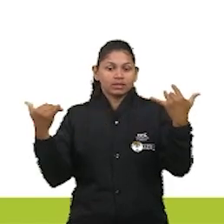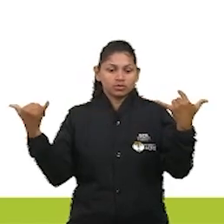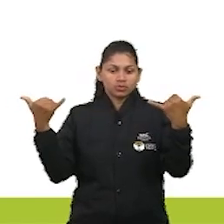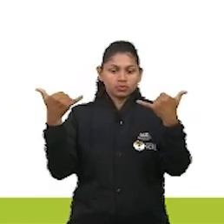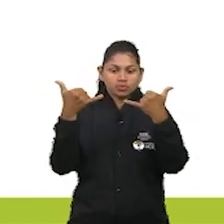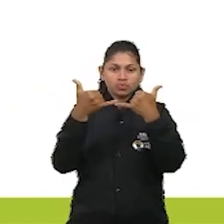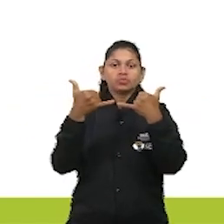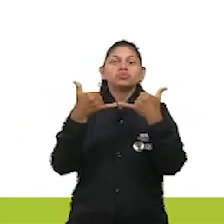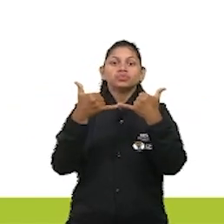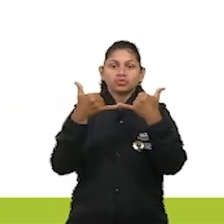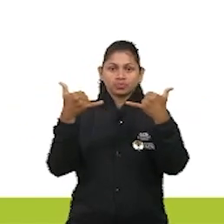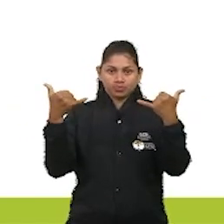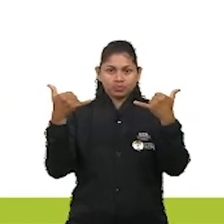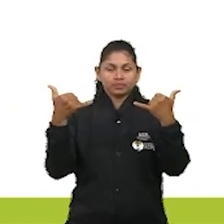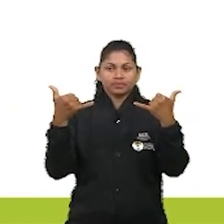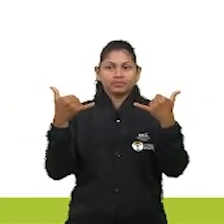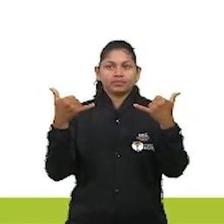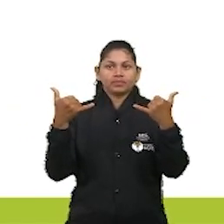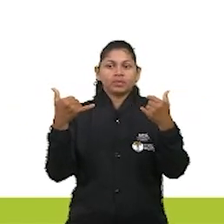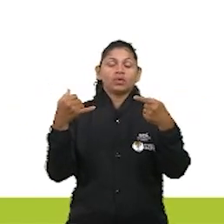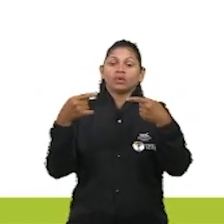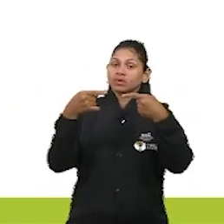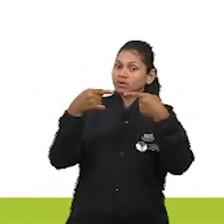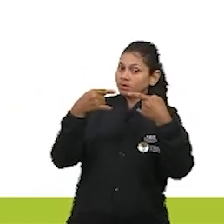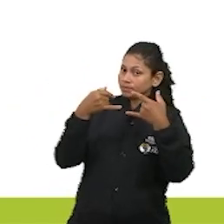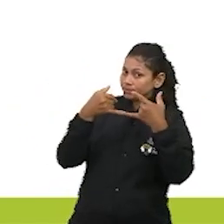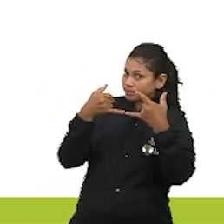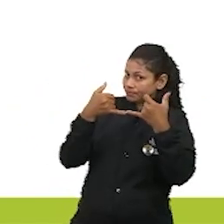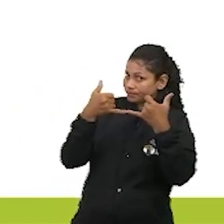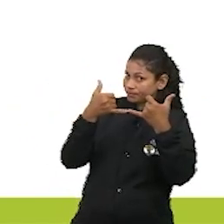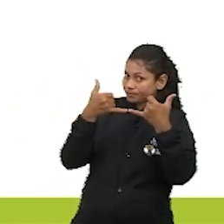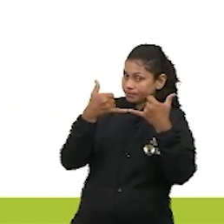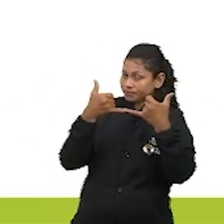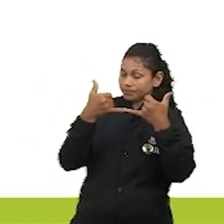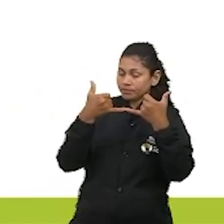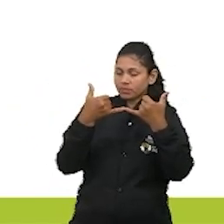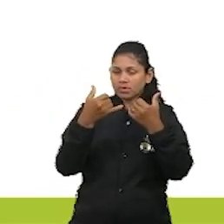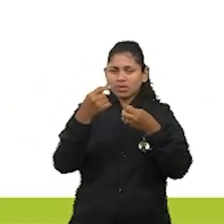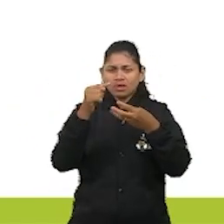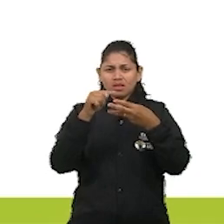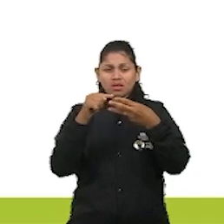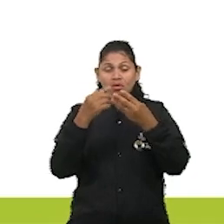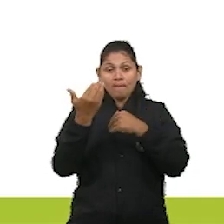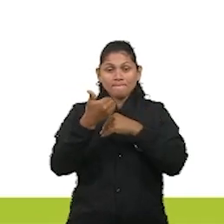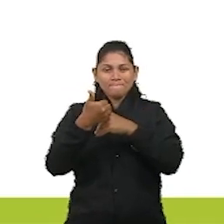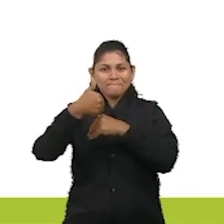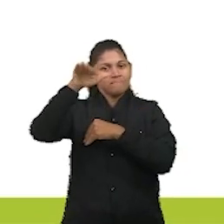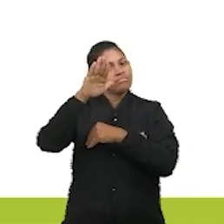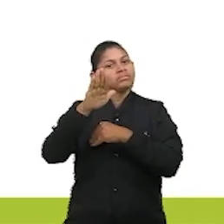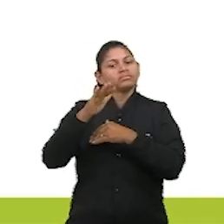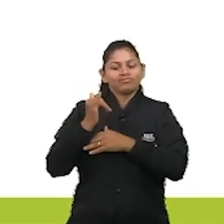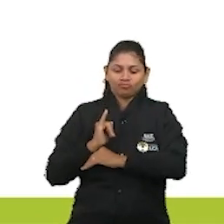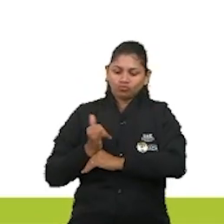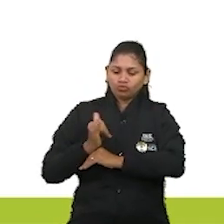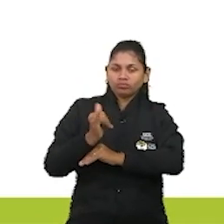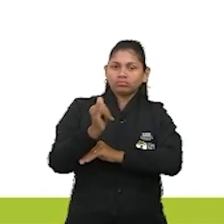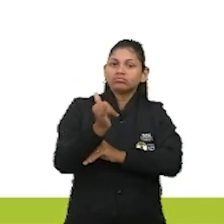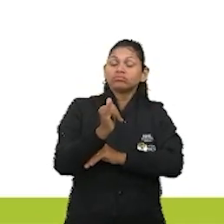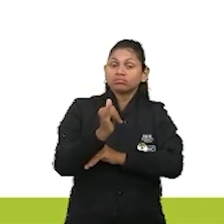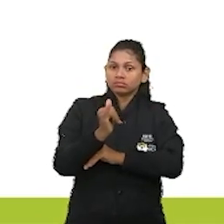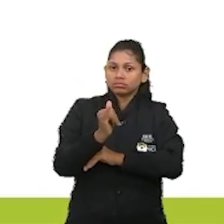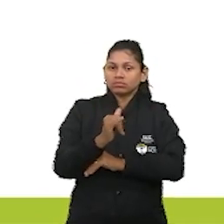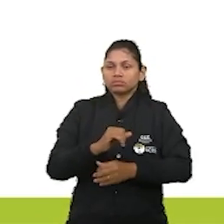Ou seja, os pontos de conexão entre 3 ou mais condutores, tá? E aí a parte do enunciado fala o